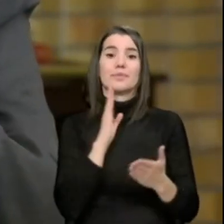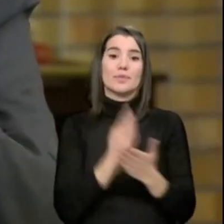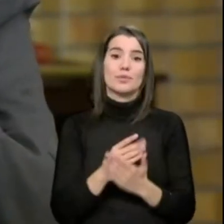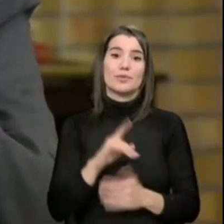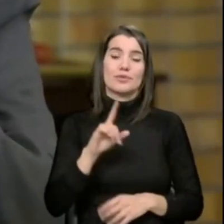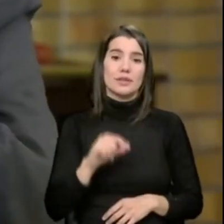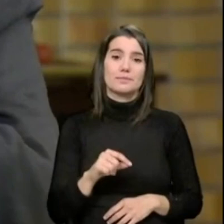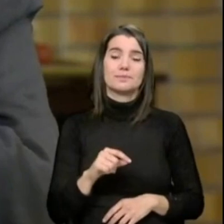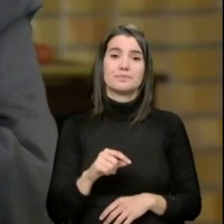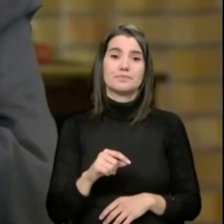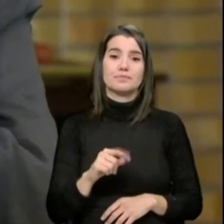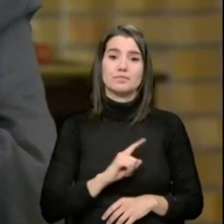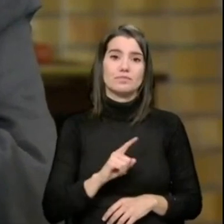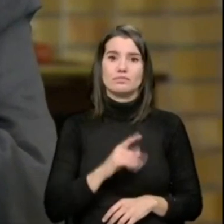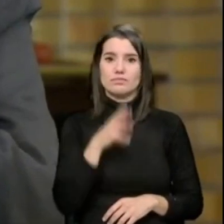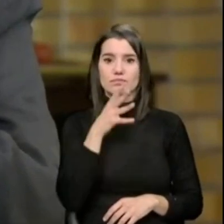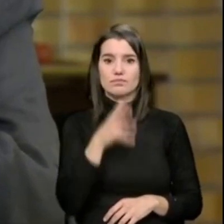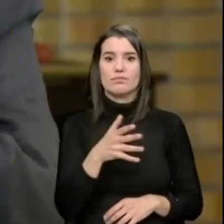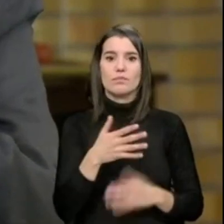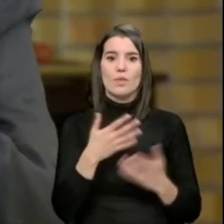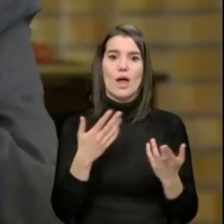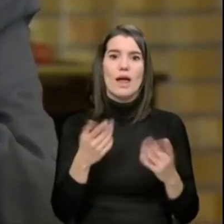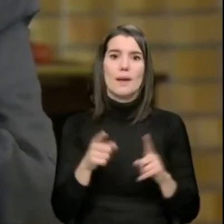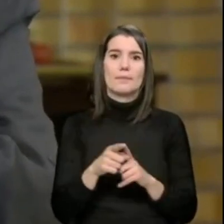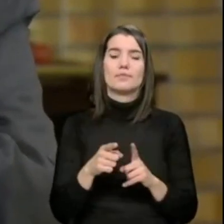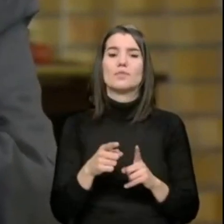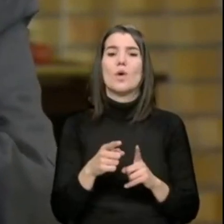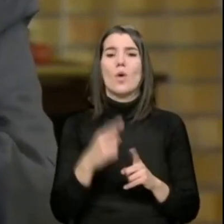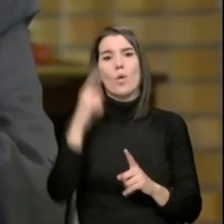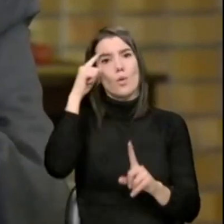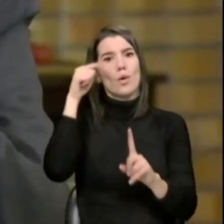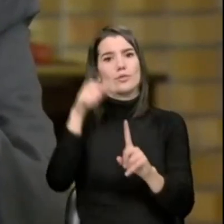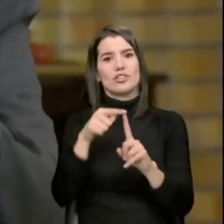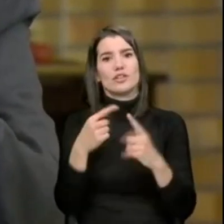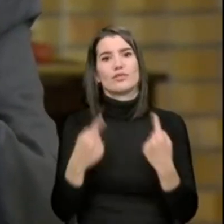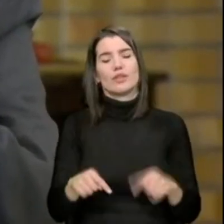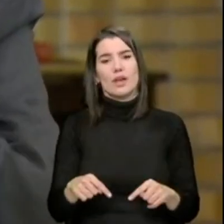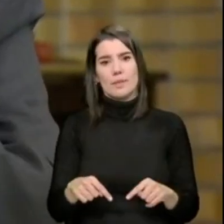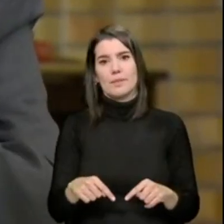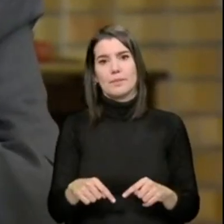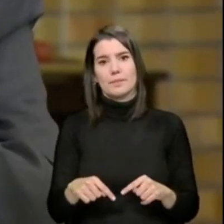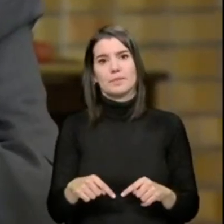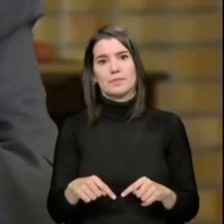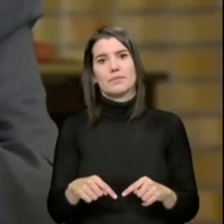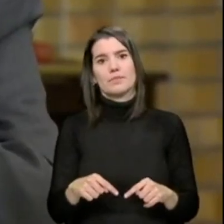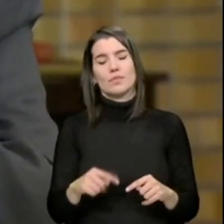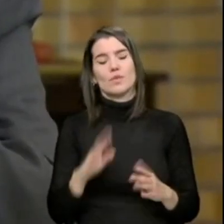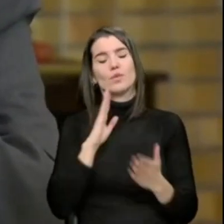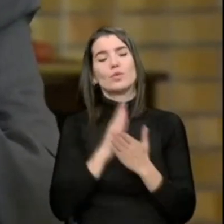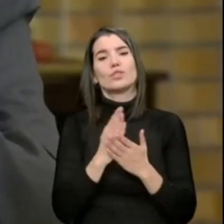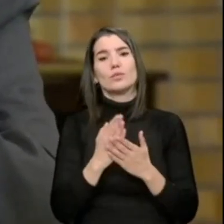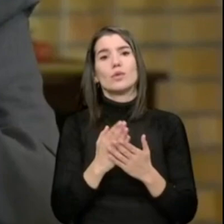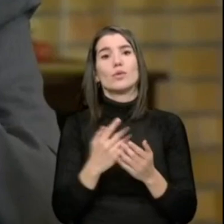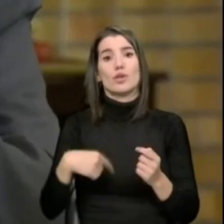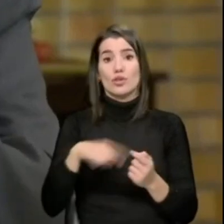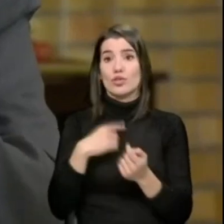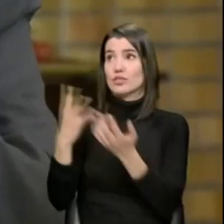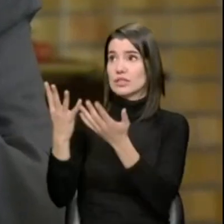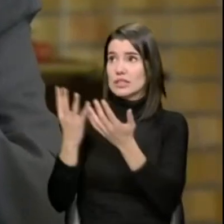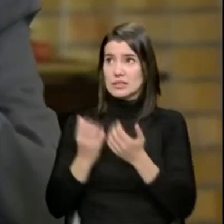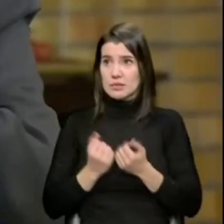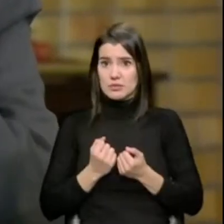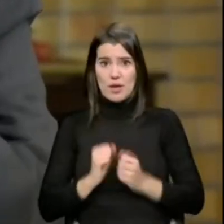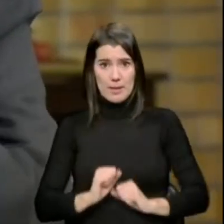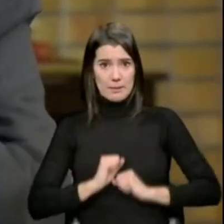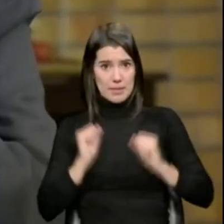temos, eu não lhe chamaria proselitismo, mas uma missão. Quer dizer, aquilo que nós recebemos não é para ficar connosco,